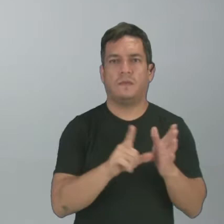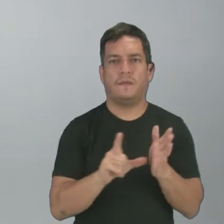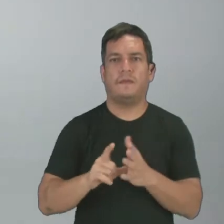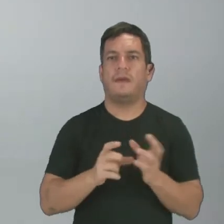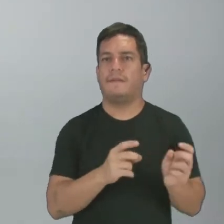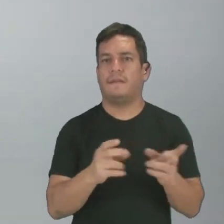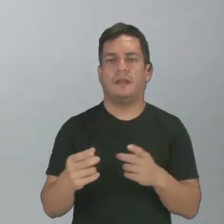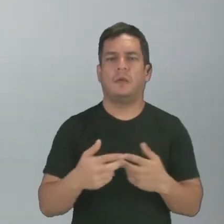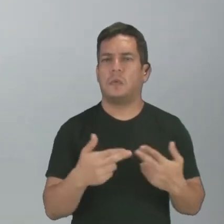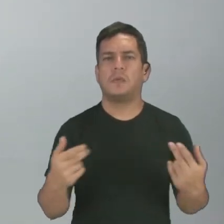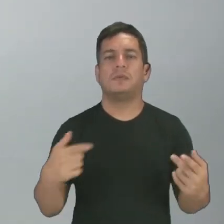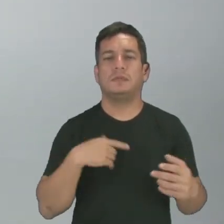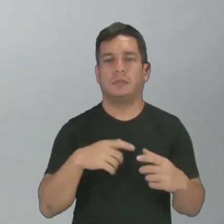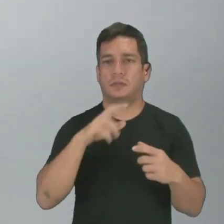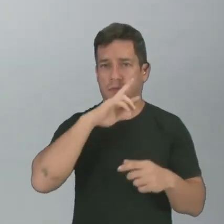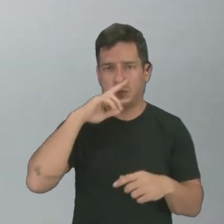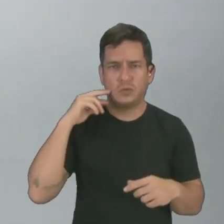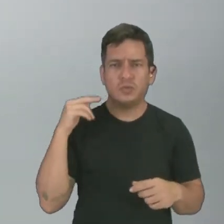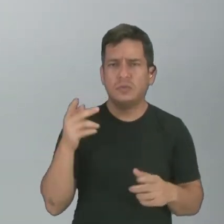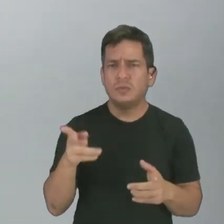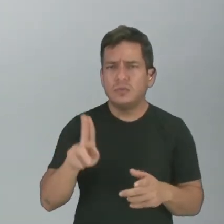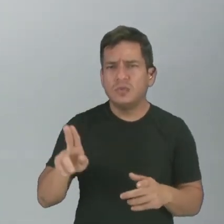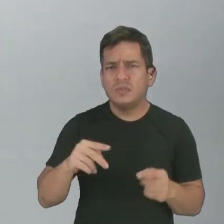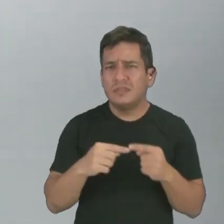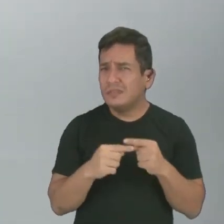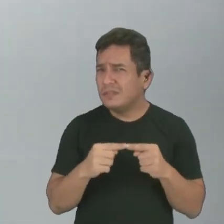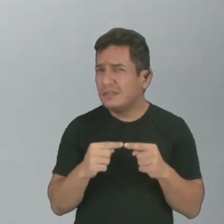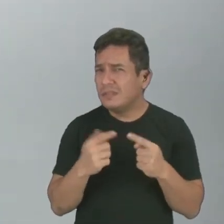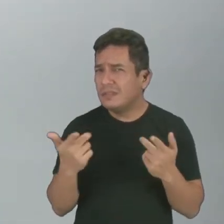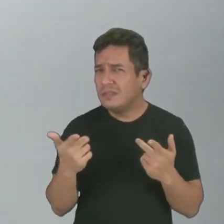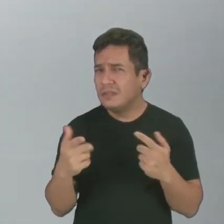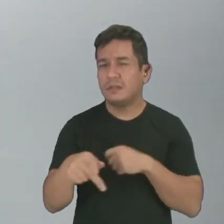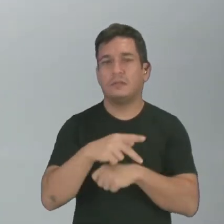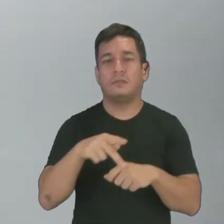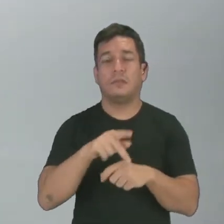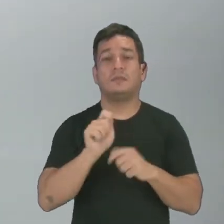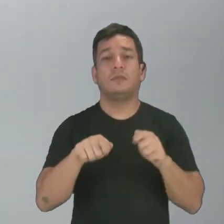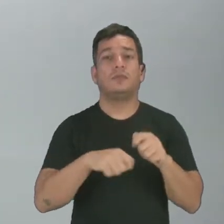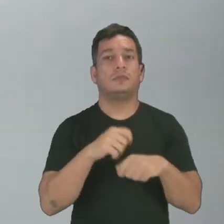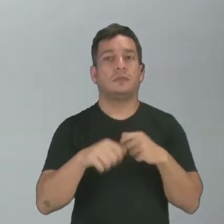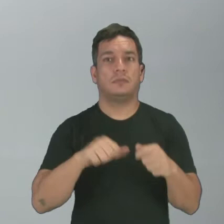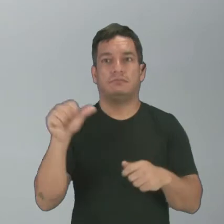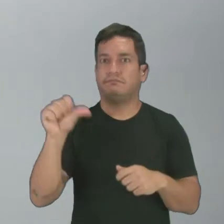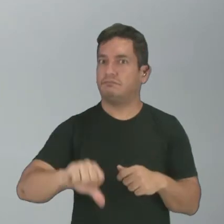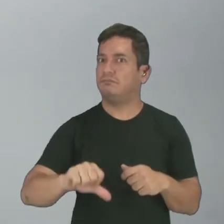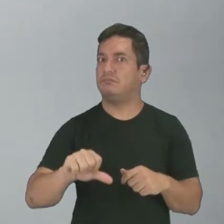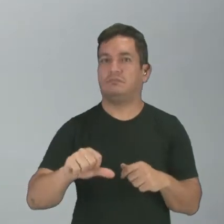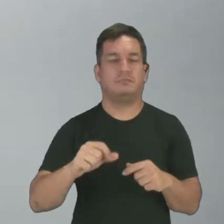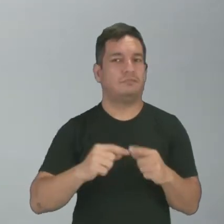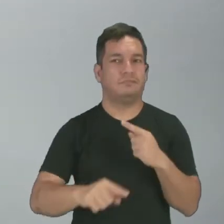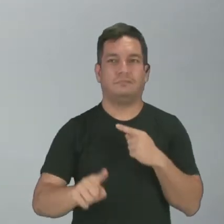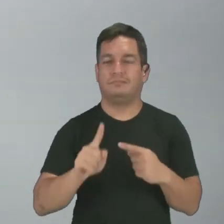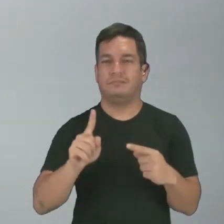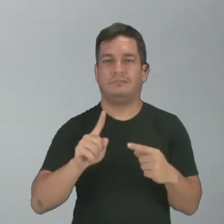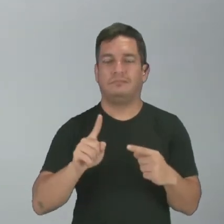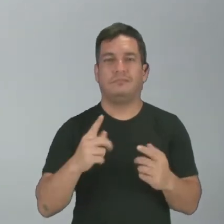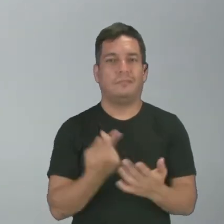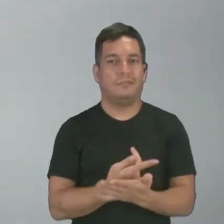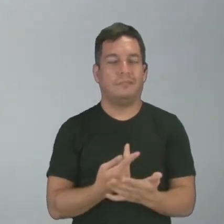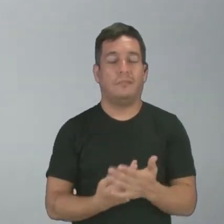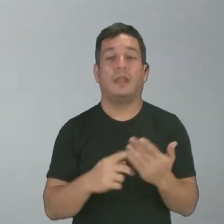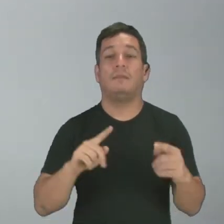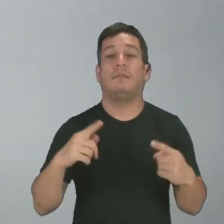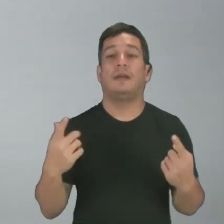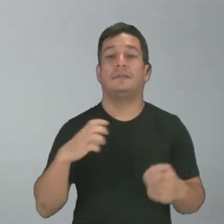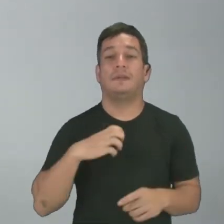de sunga, aquele mesmo indivíduo naquele mesmo país pode ser considerado imoral, entendeu? Só que a ética